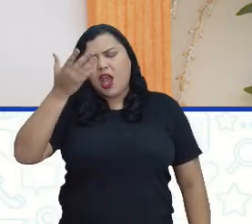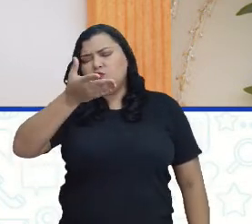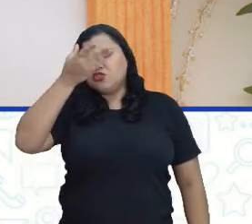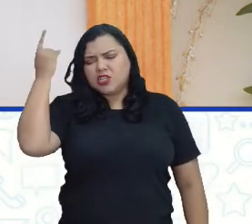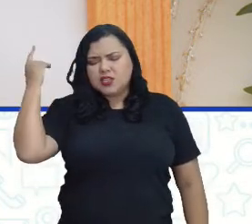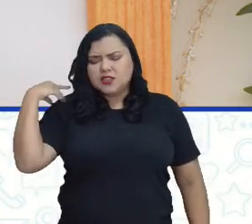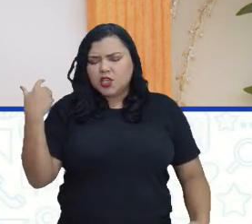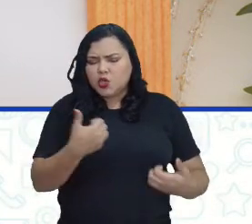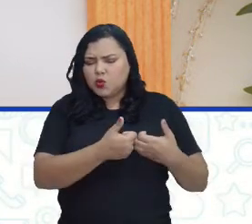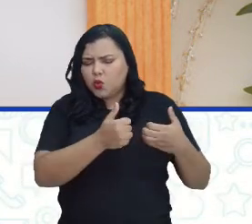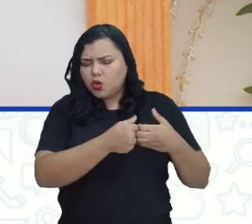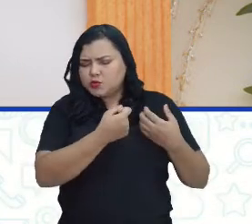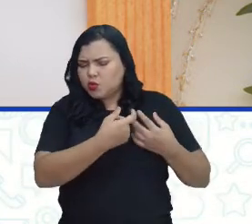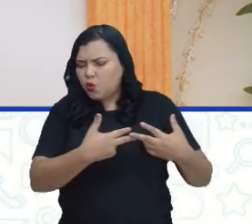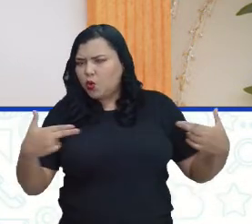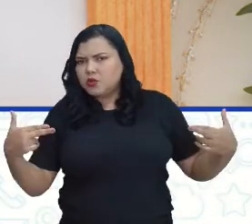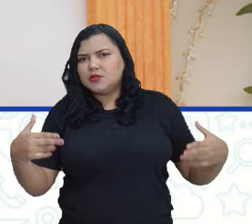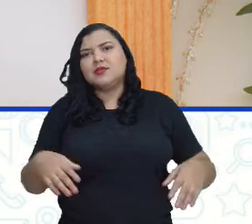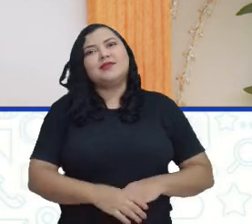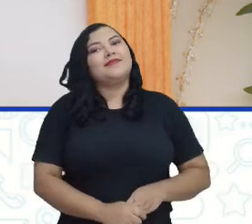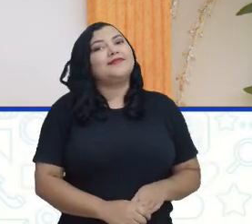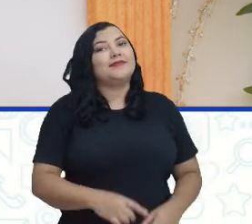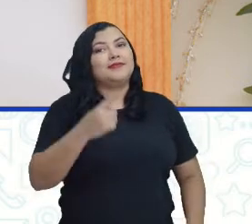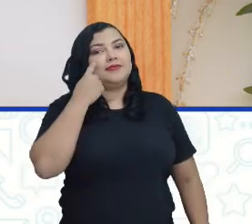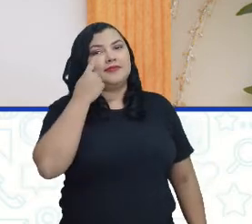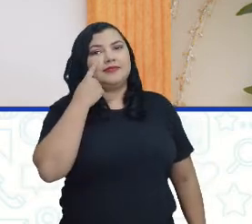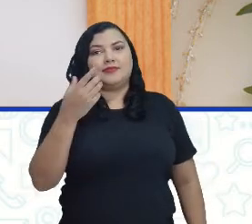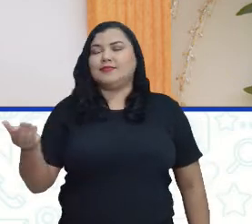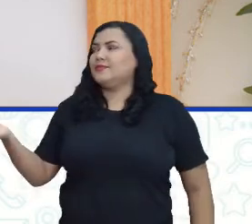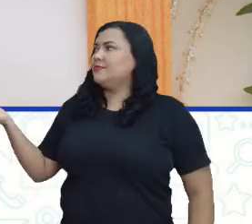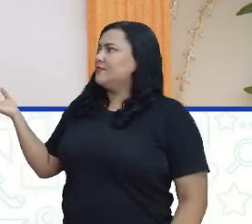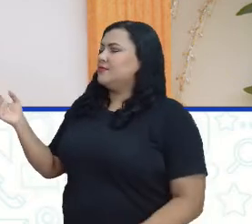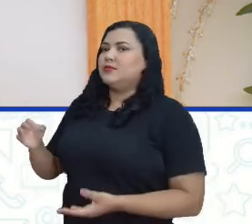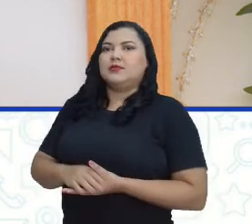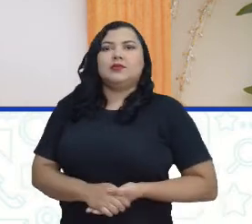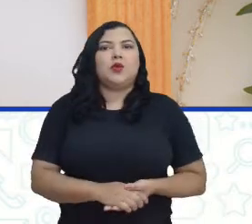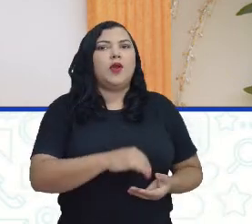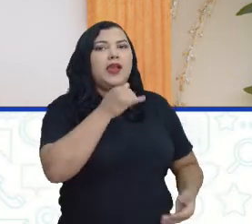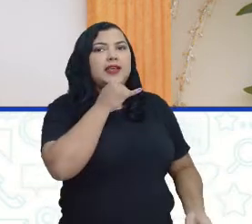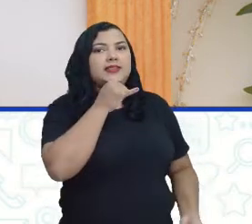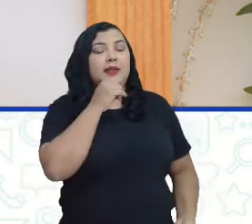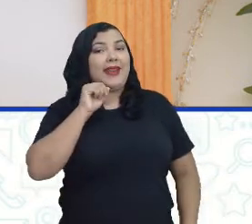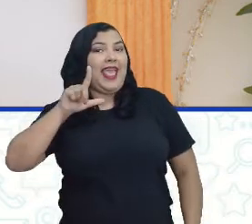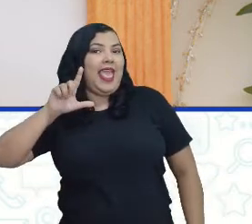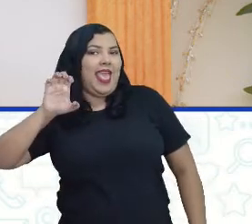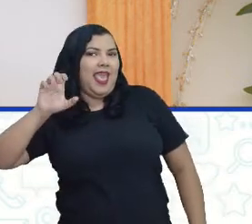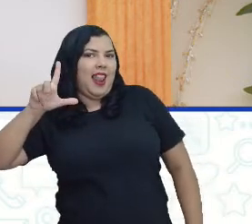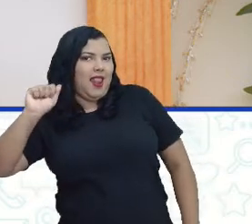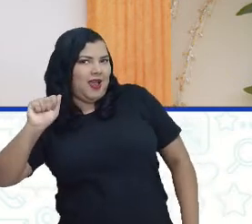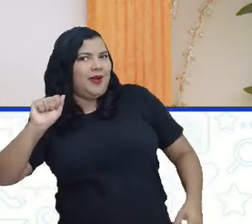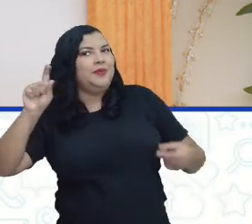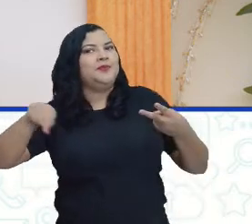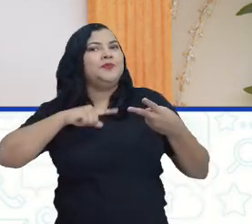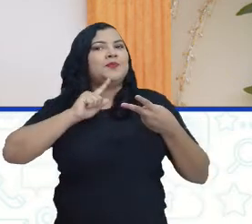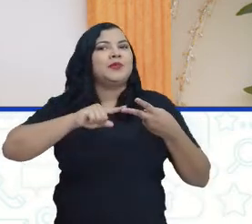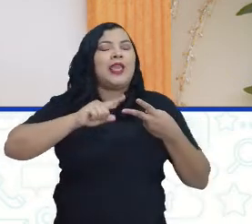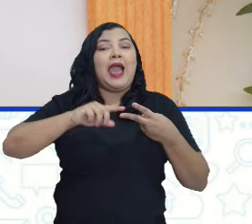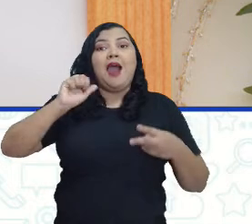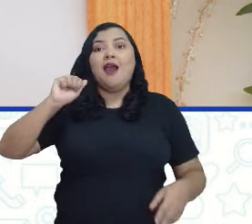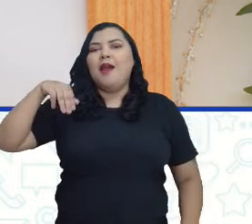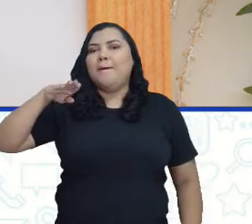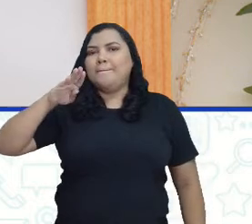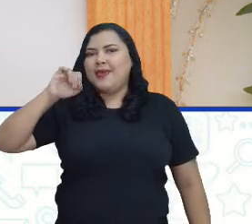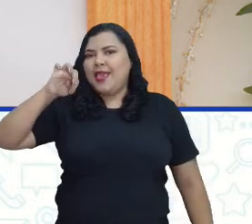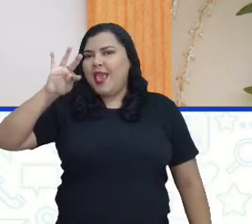mulher jovem e negra, lê um livro enquanto bebe um café. Ela parece serena e confortável, o ambiente é